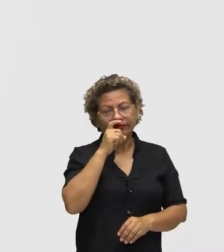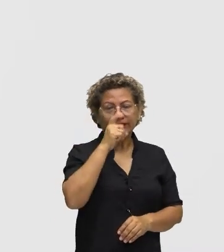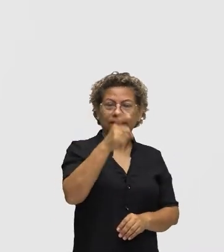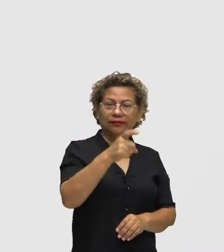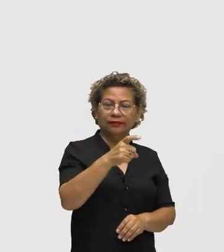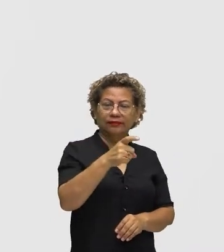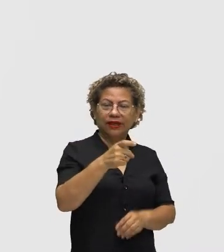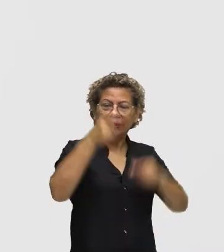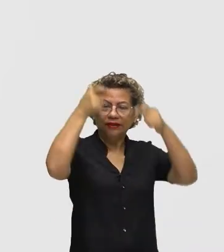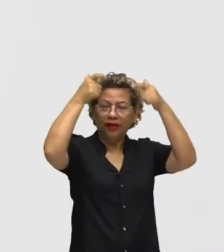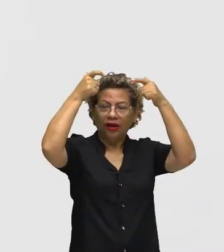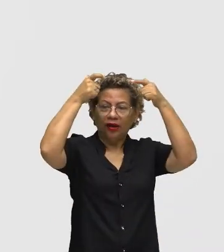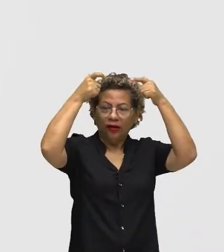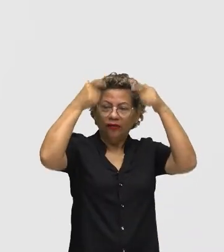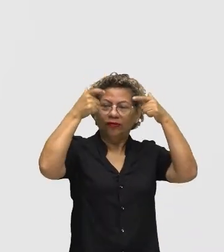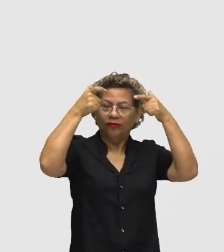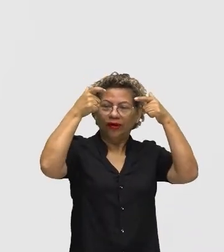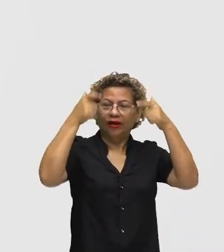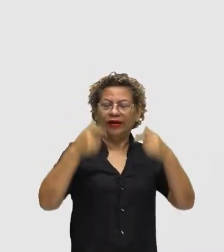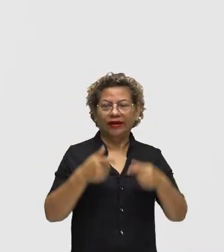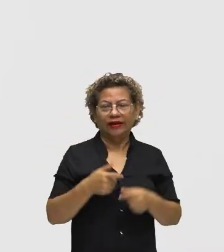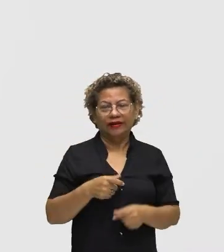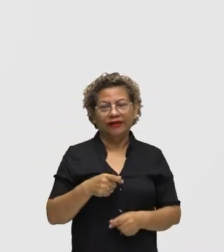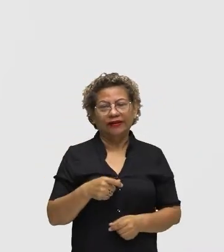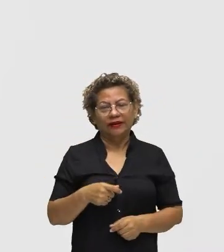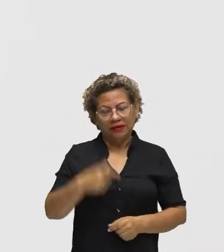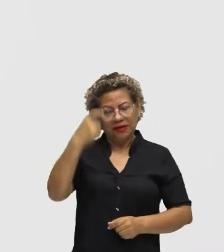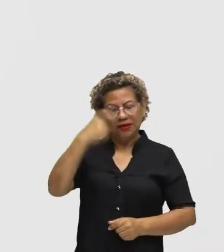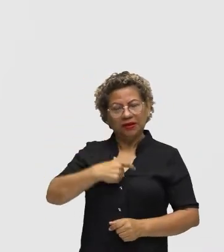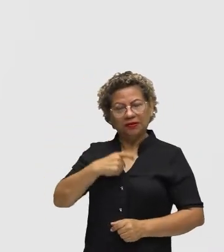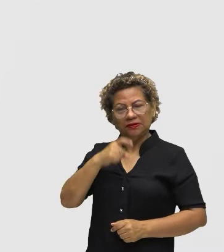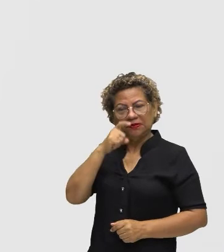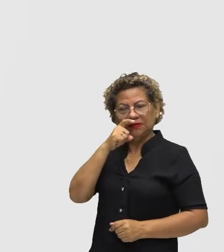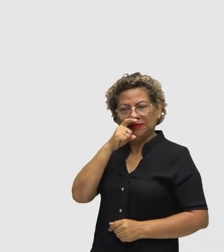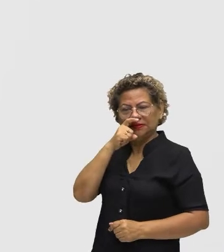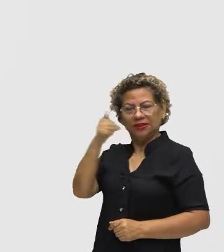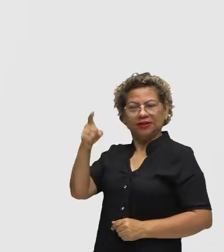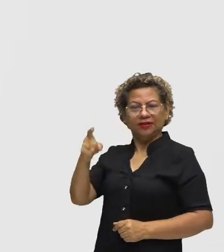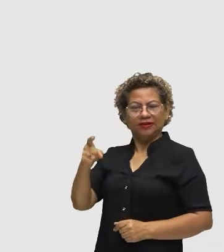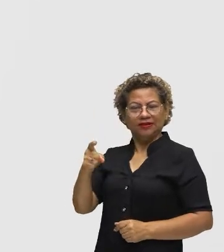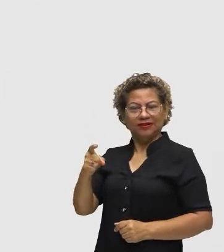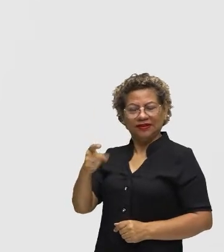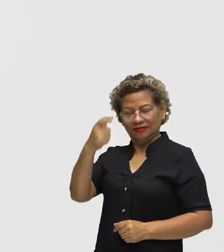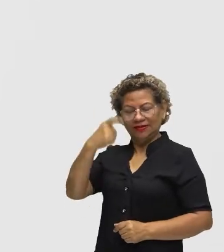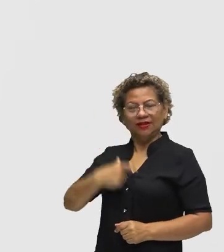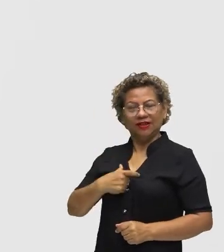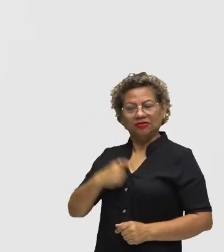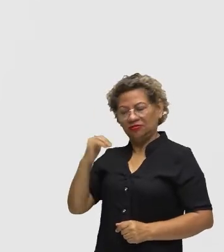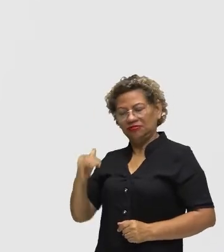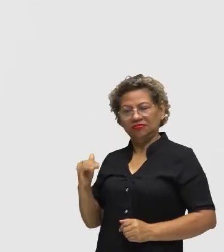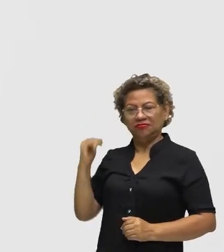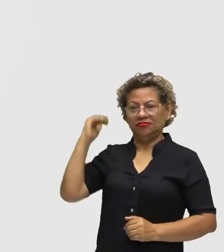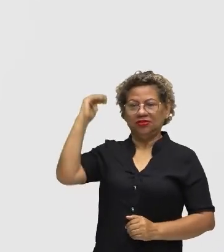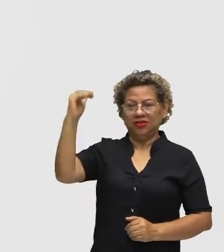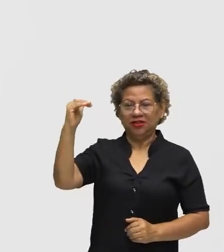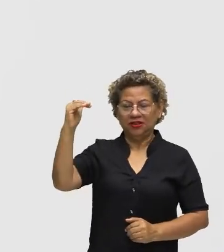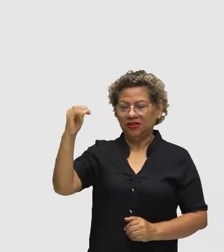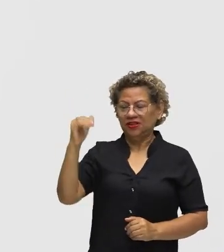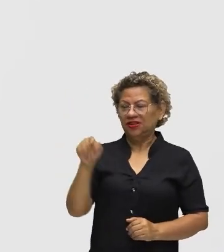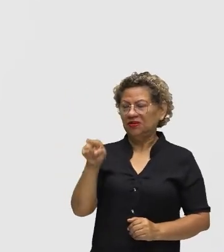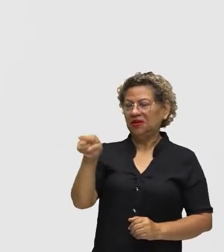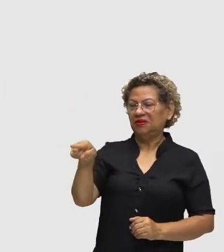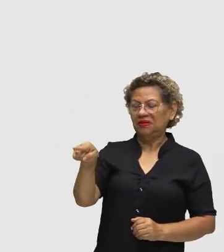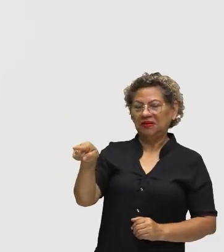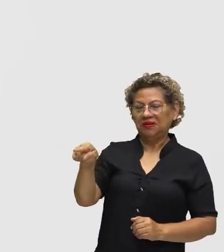barriga, normalmente é porque a pessoa está se achando, né? Está ali, né, se sentindo muito acima dos outros, não